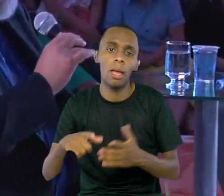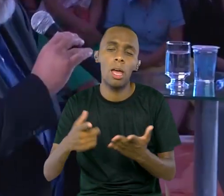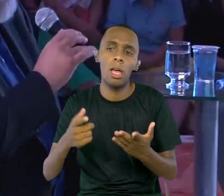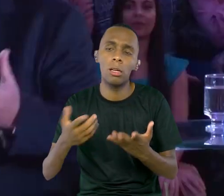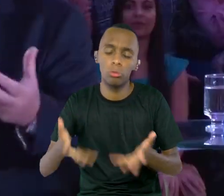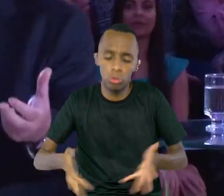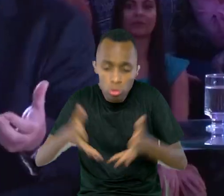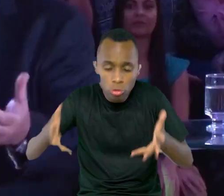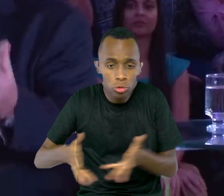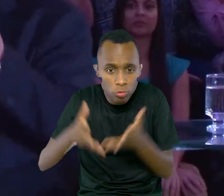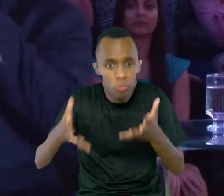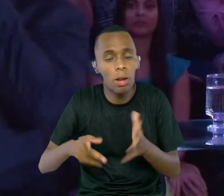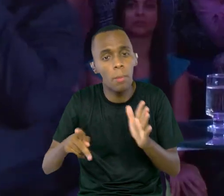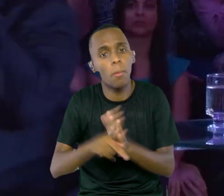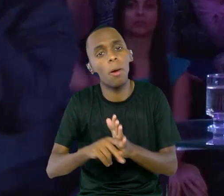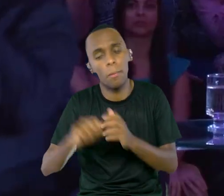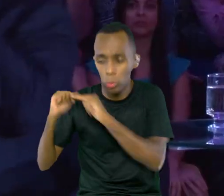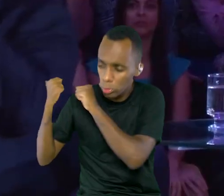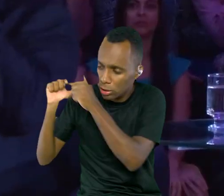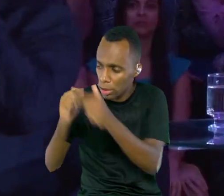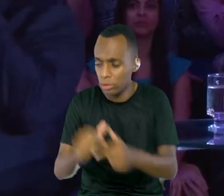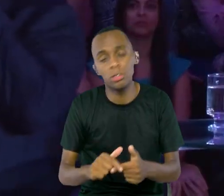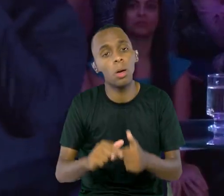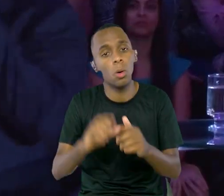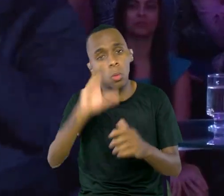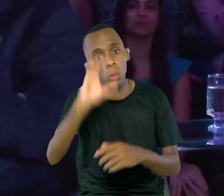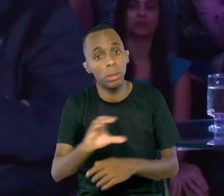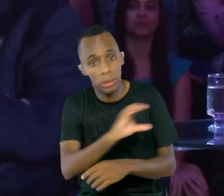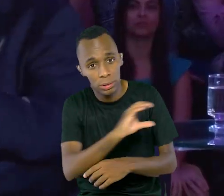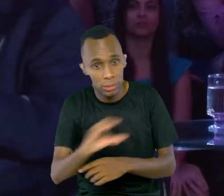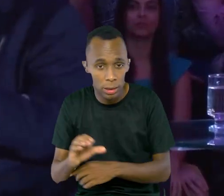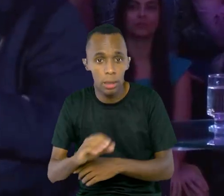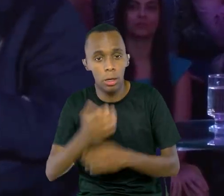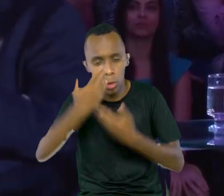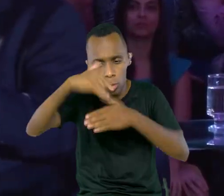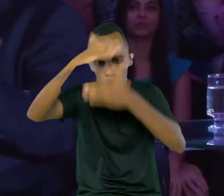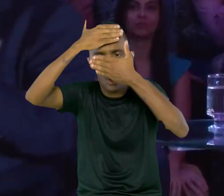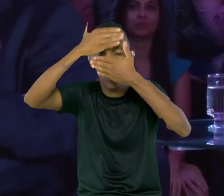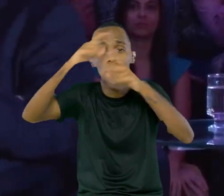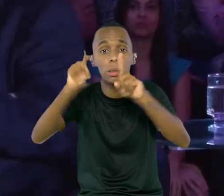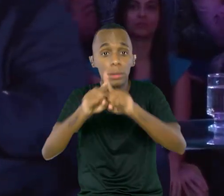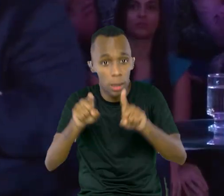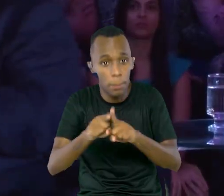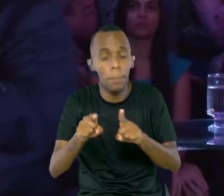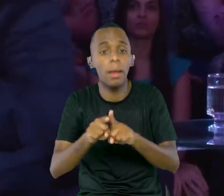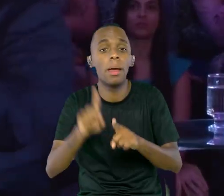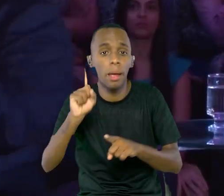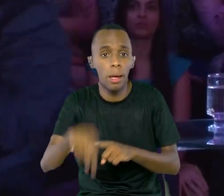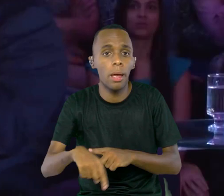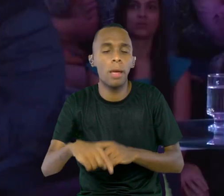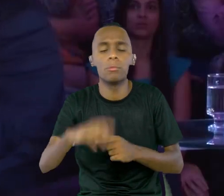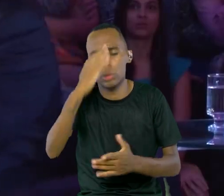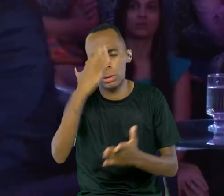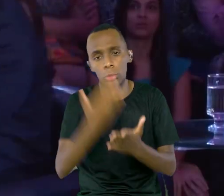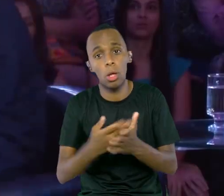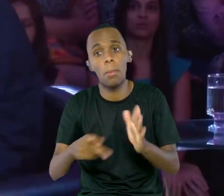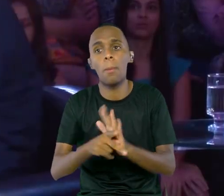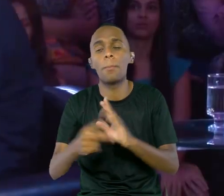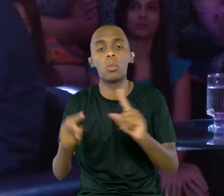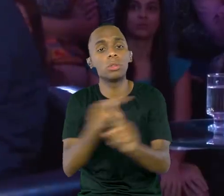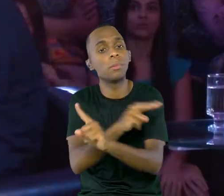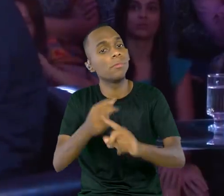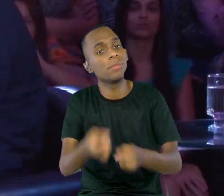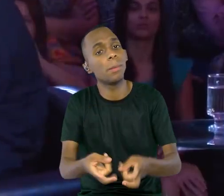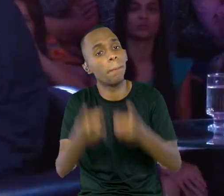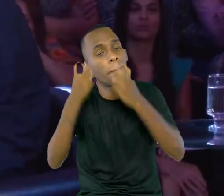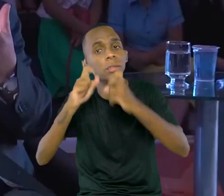esse que inspira a tradição cristã e a tradição islâmica, que influencia o Ocidente também na sua